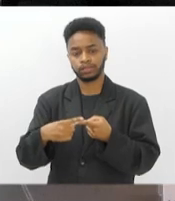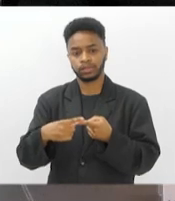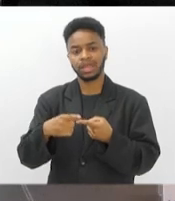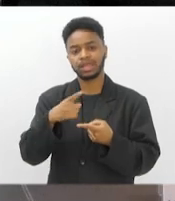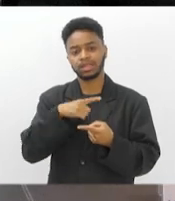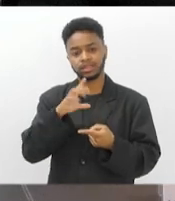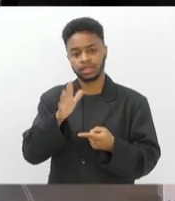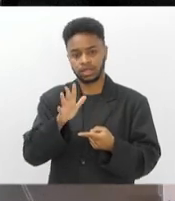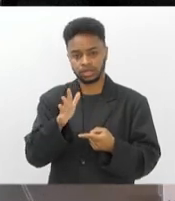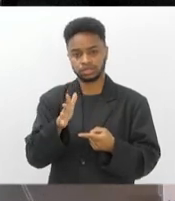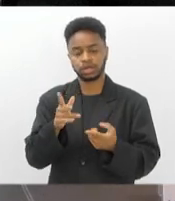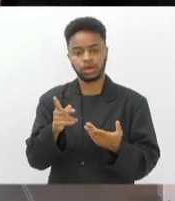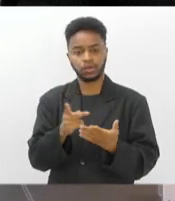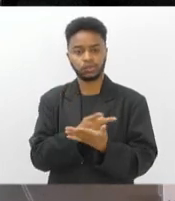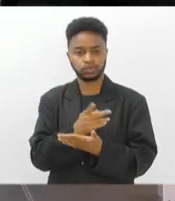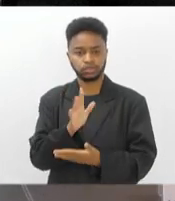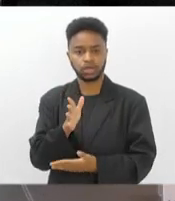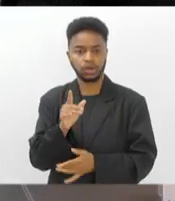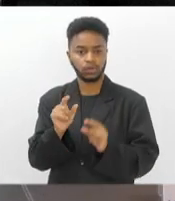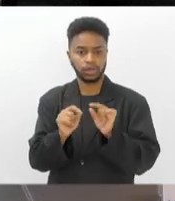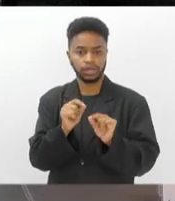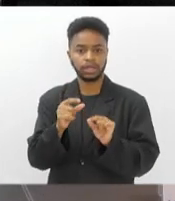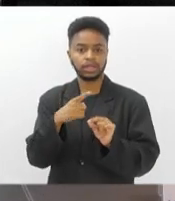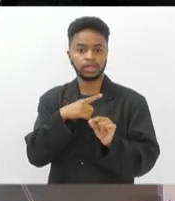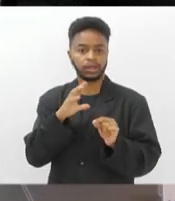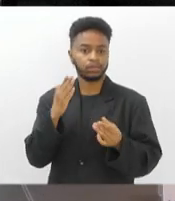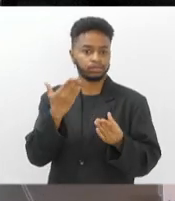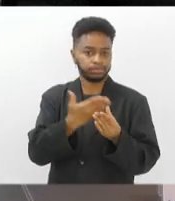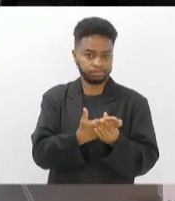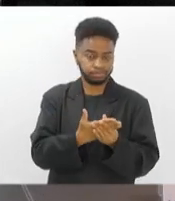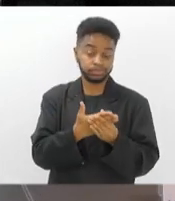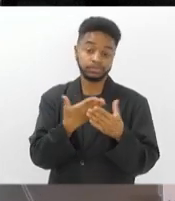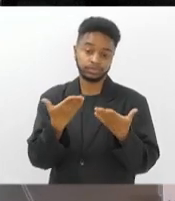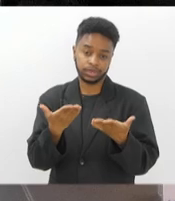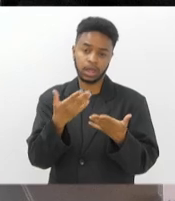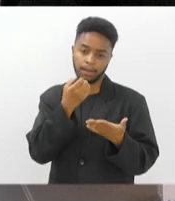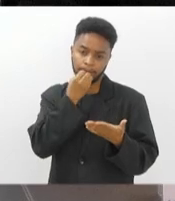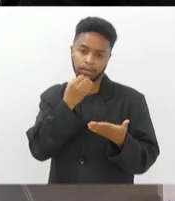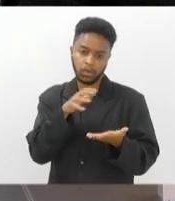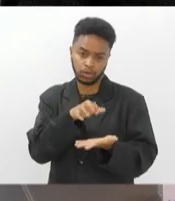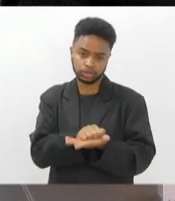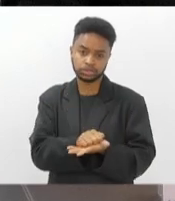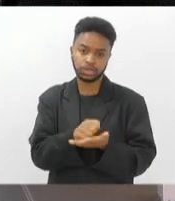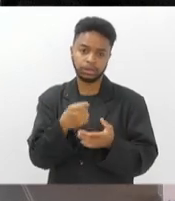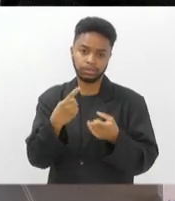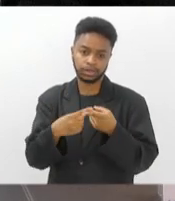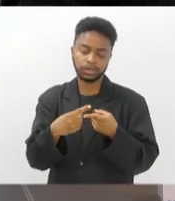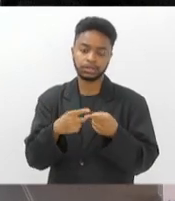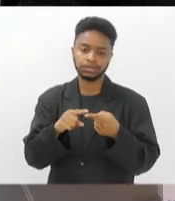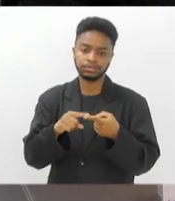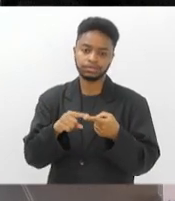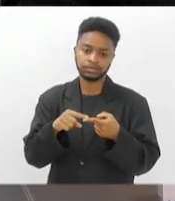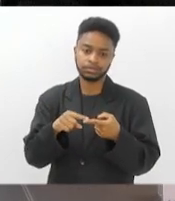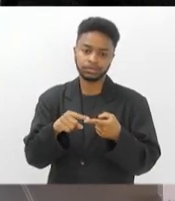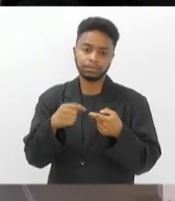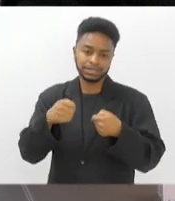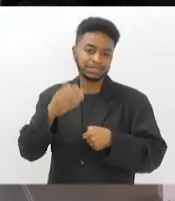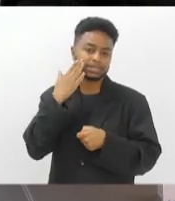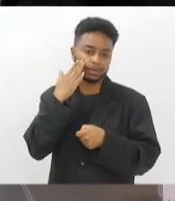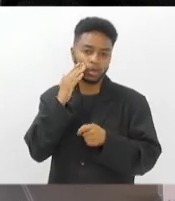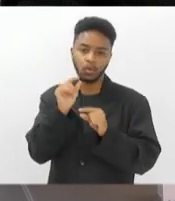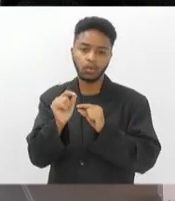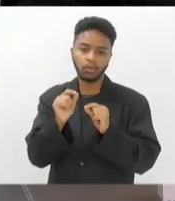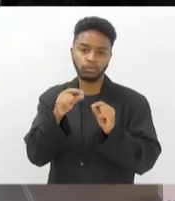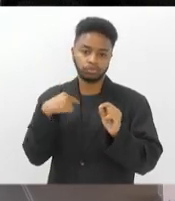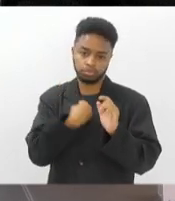situações em que haviam casos de judicialização Então isso é bom registrar para que nós não tem pra gente saber exatamente que a gente tá